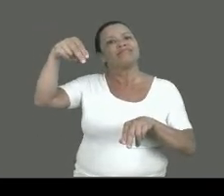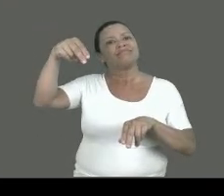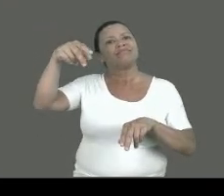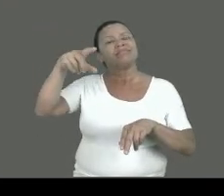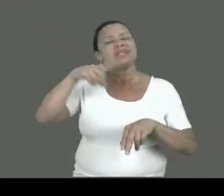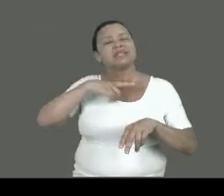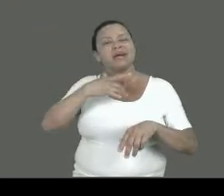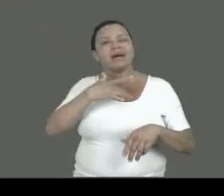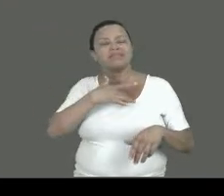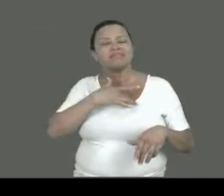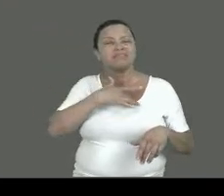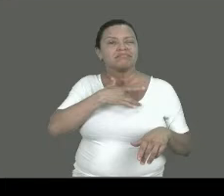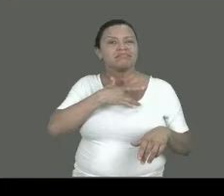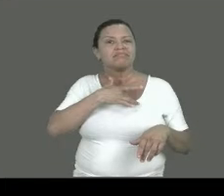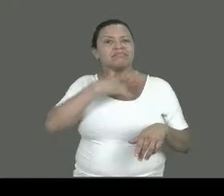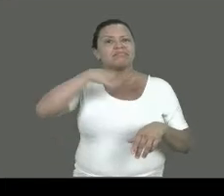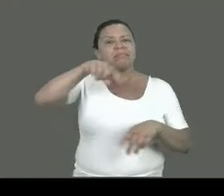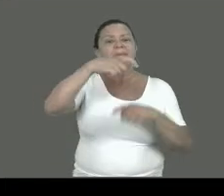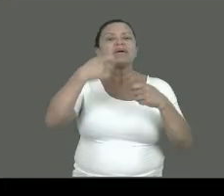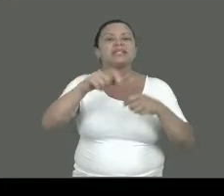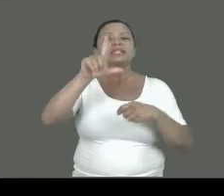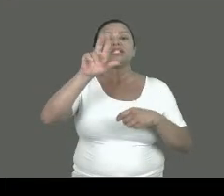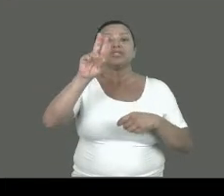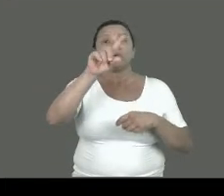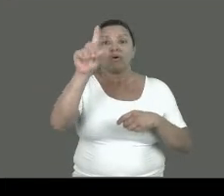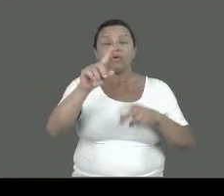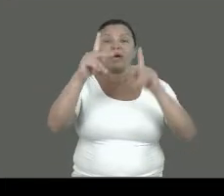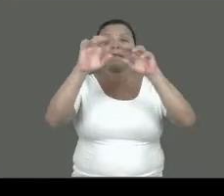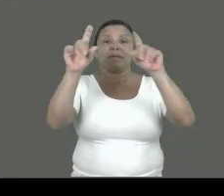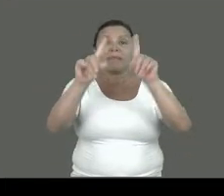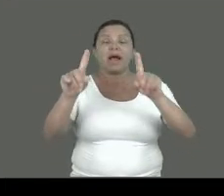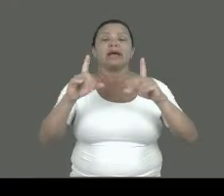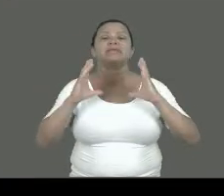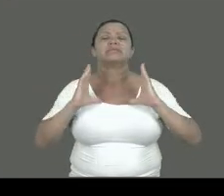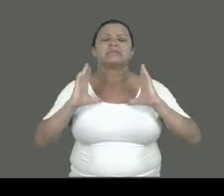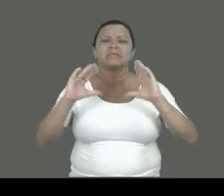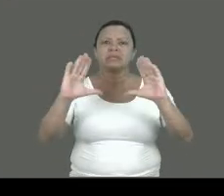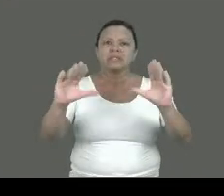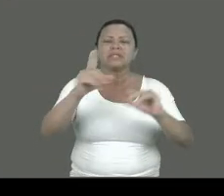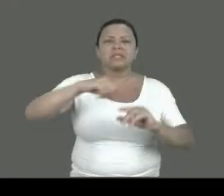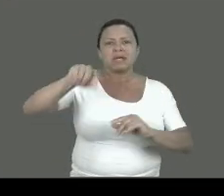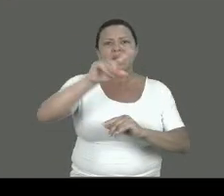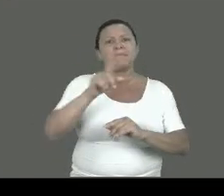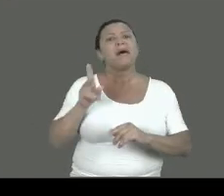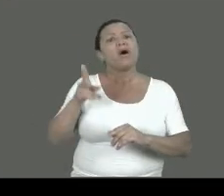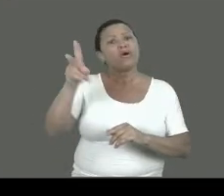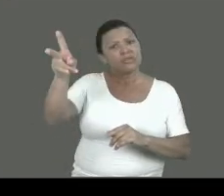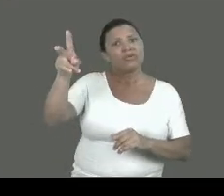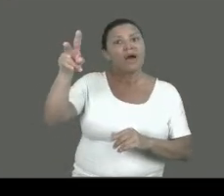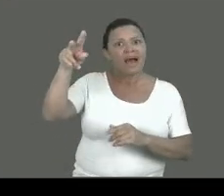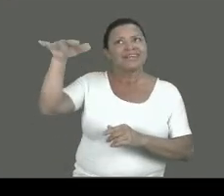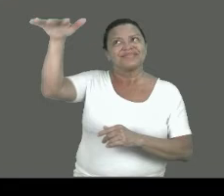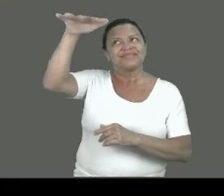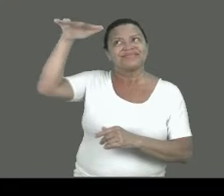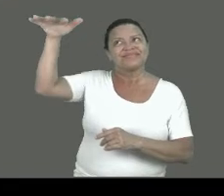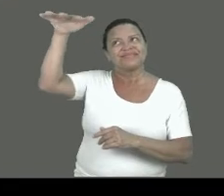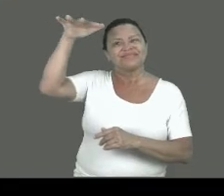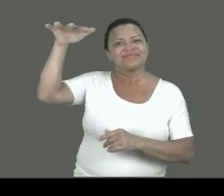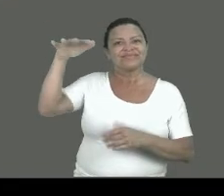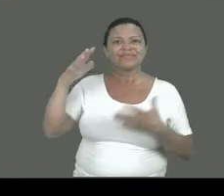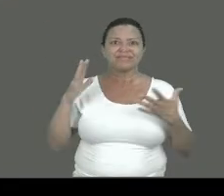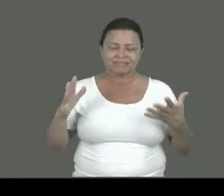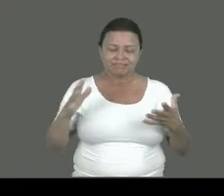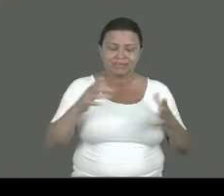coração e que precisam de luz, de paz e de tranquilidade para seguirem a sua jornada. Então, antes também